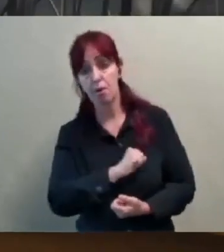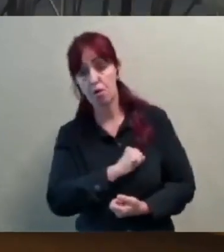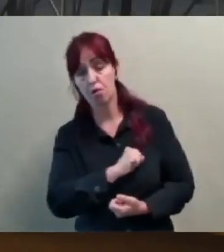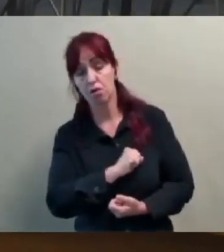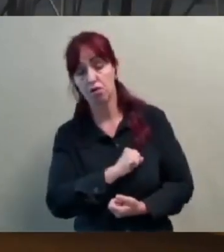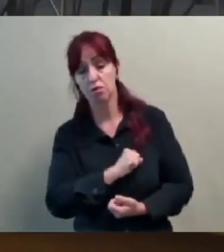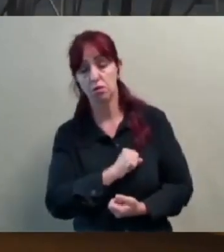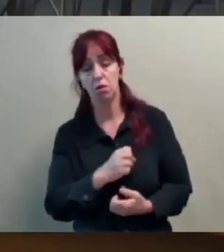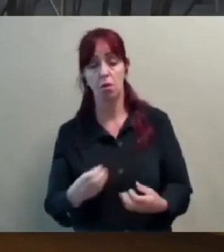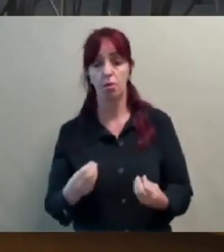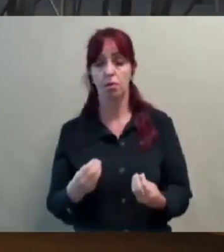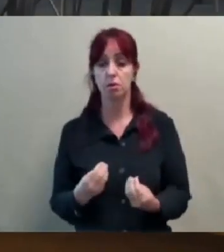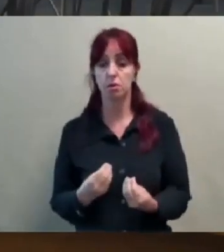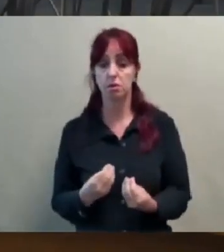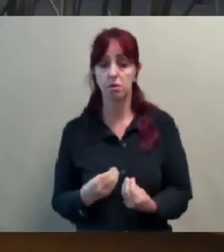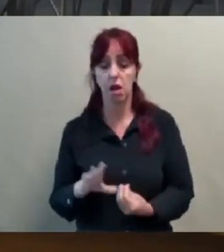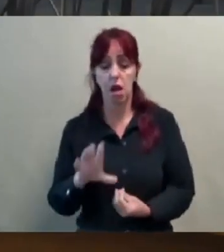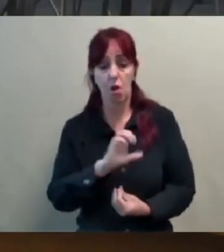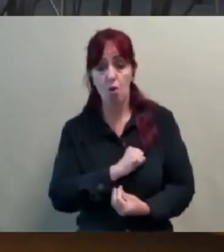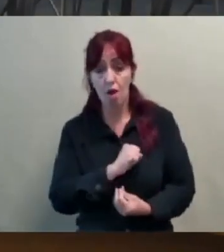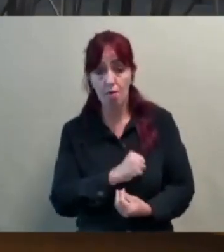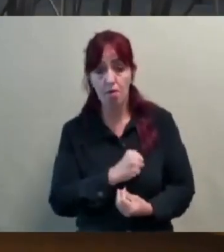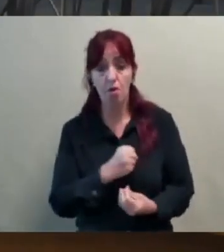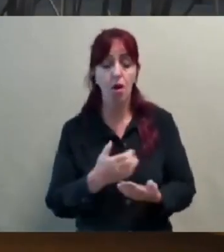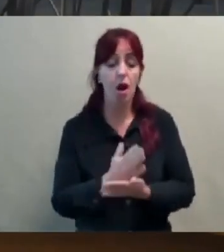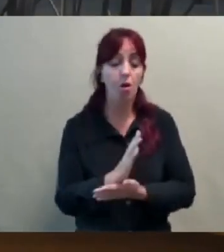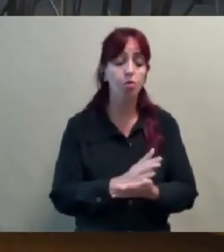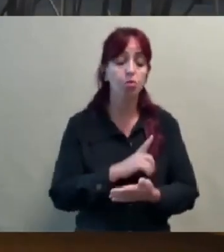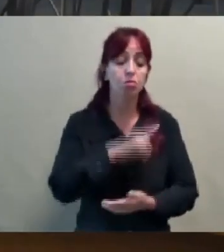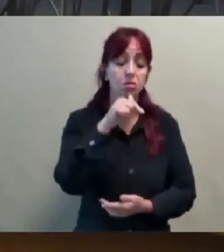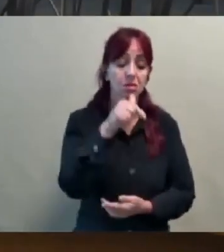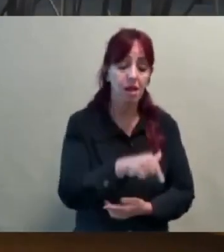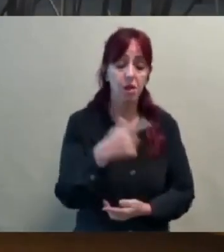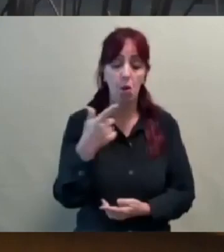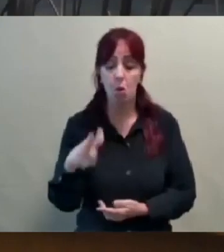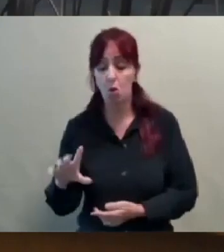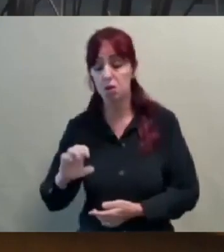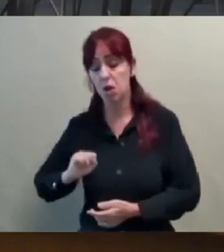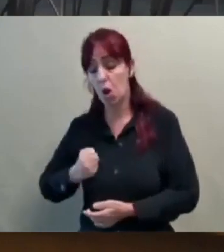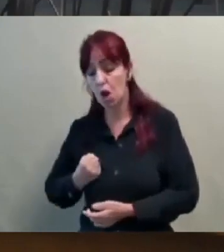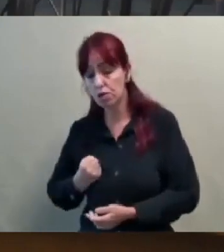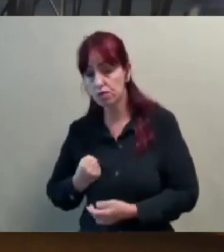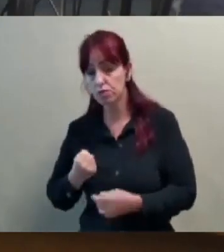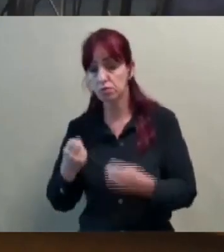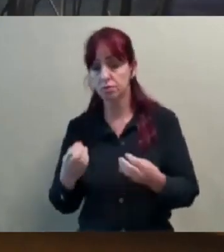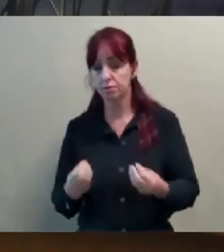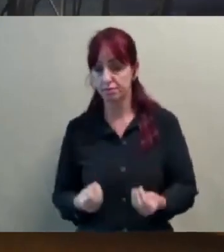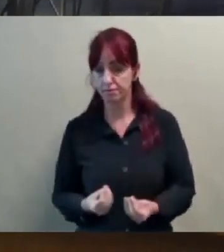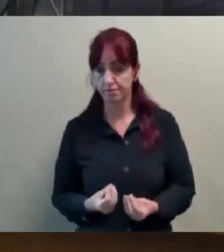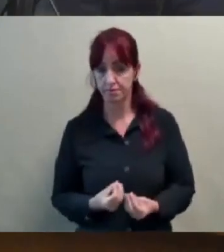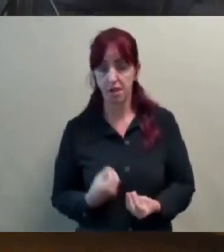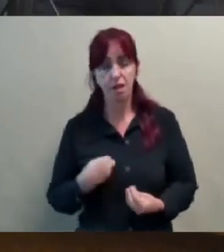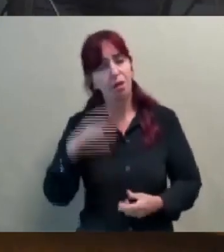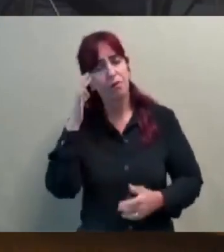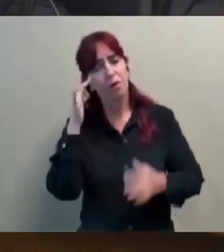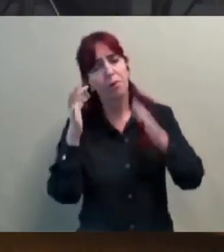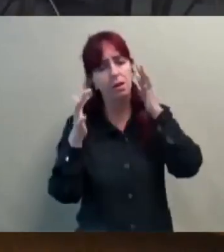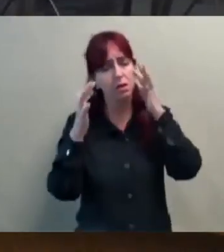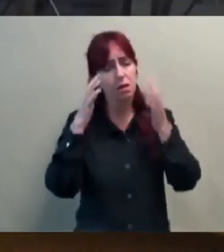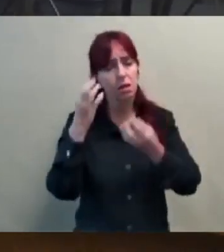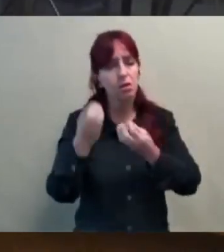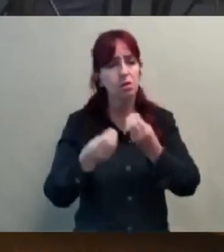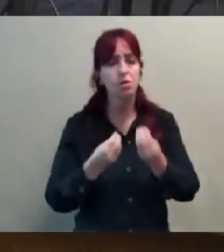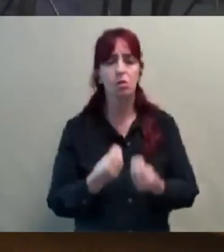O amor para uns e o ódio para os outros? É, eu fico imaginando qual